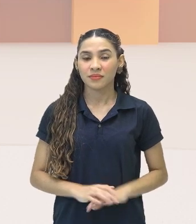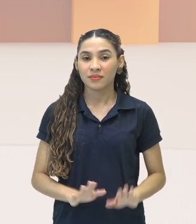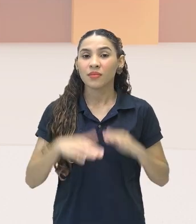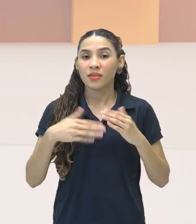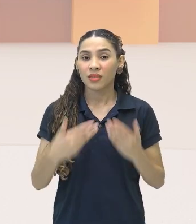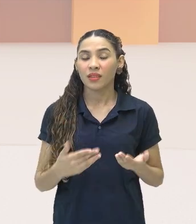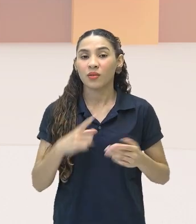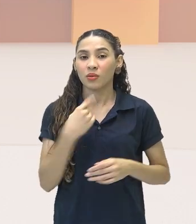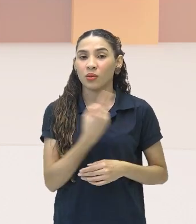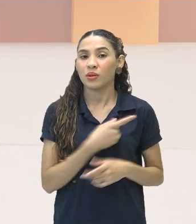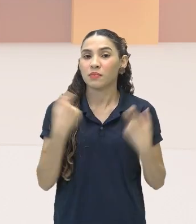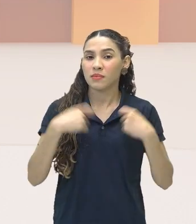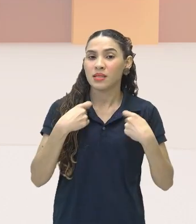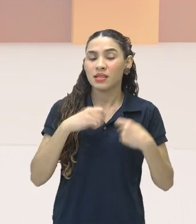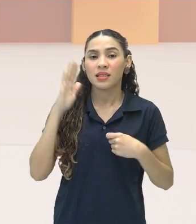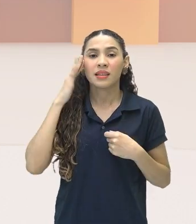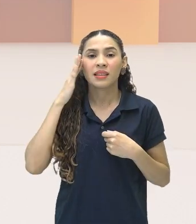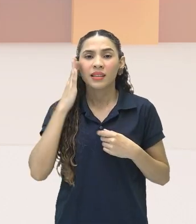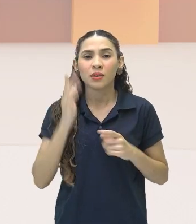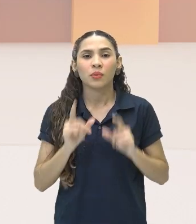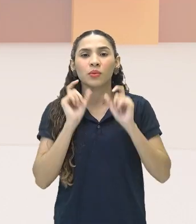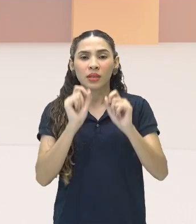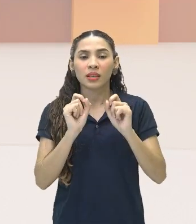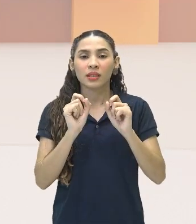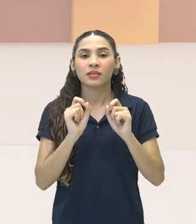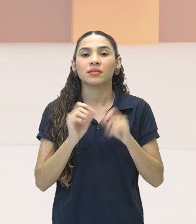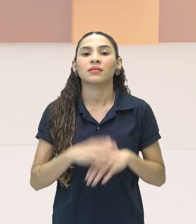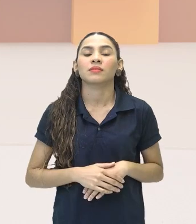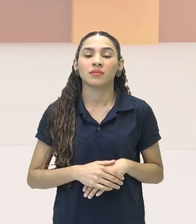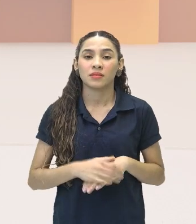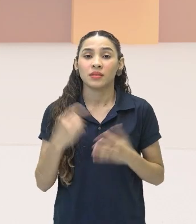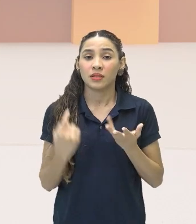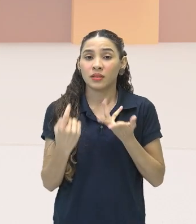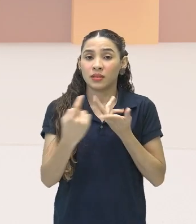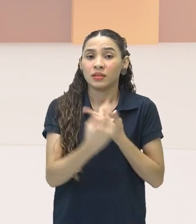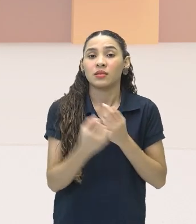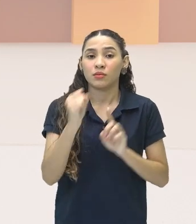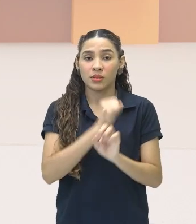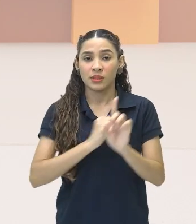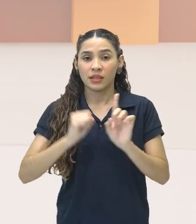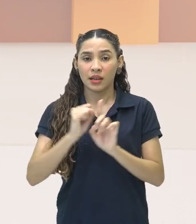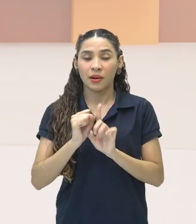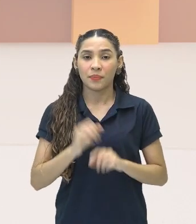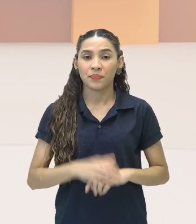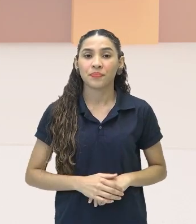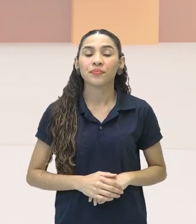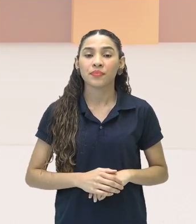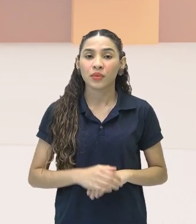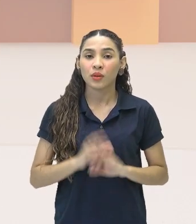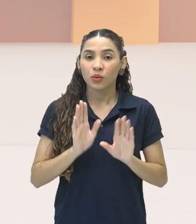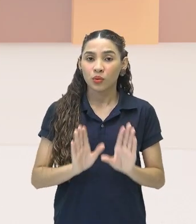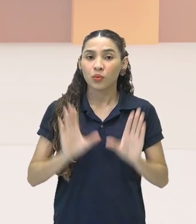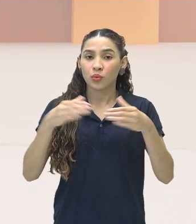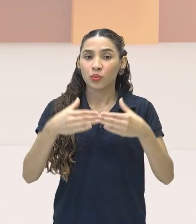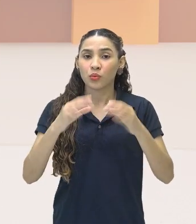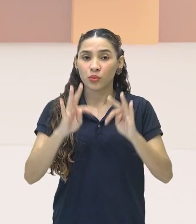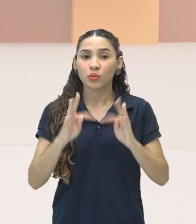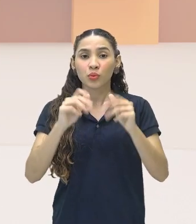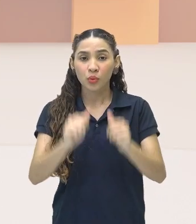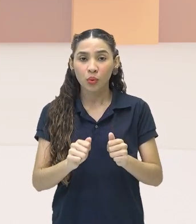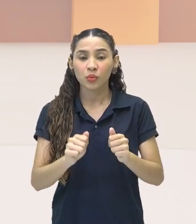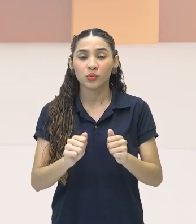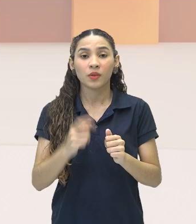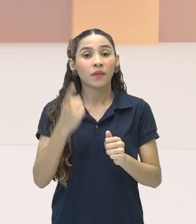baseado nisso, a gente precisa entender um pouco a questão das condições sociais, né, desses grupos todos